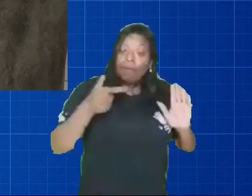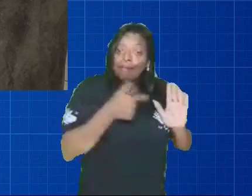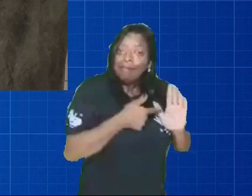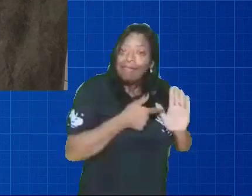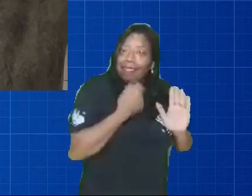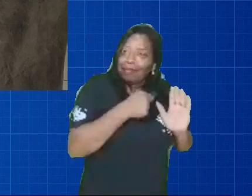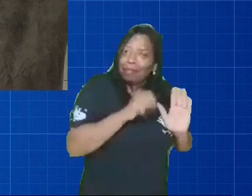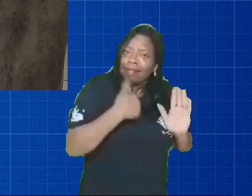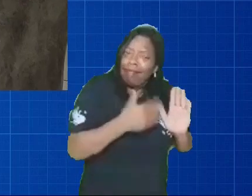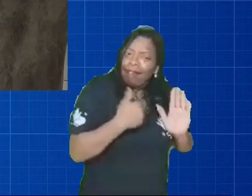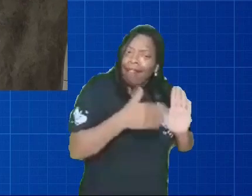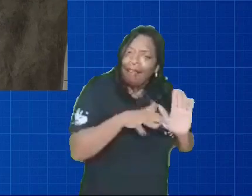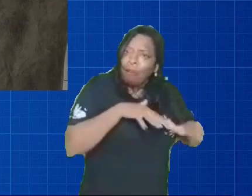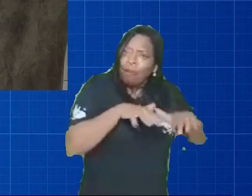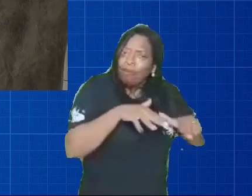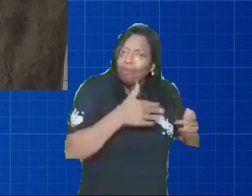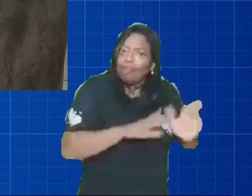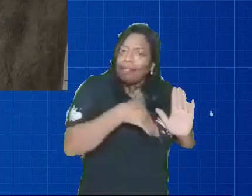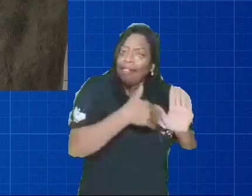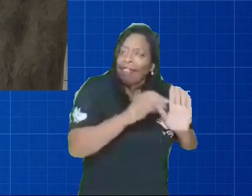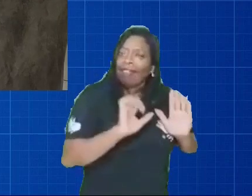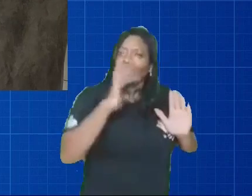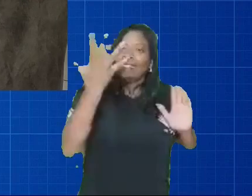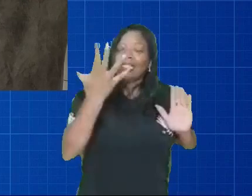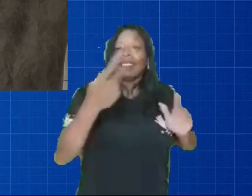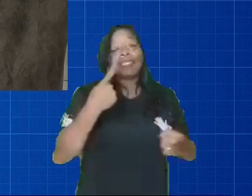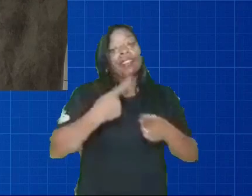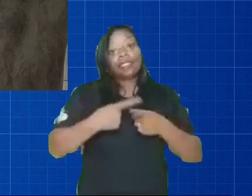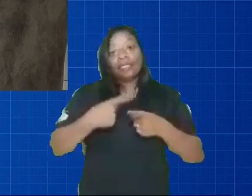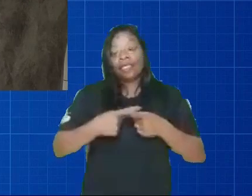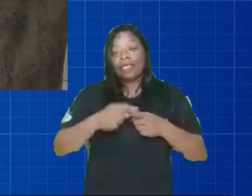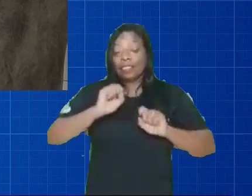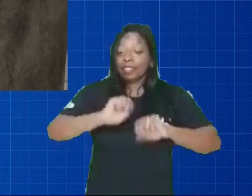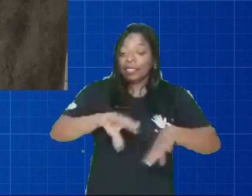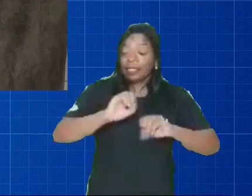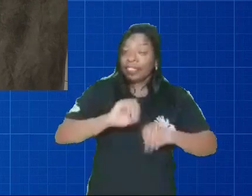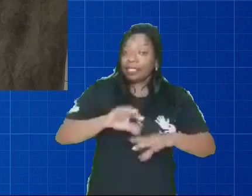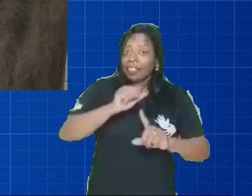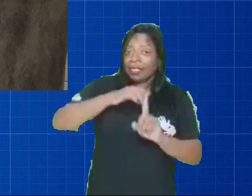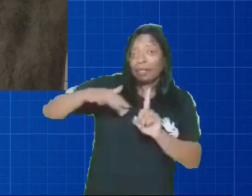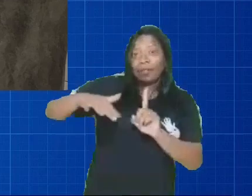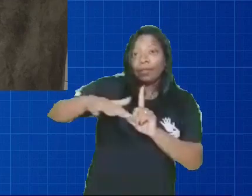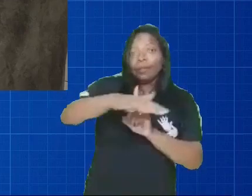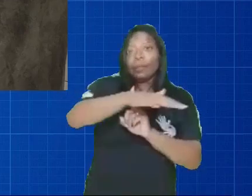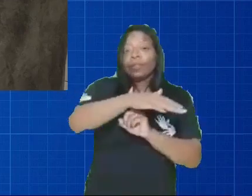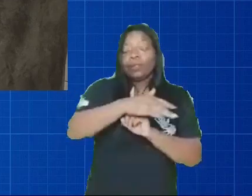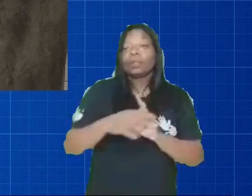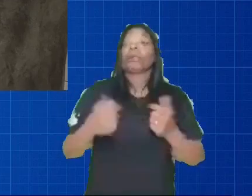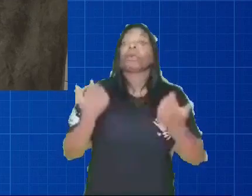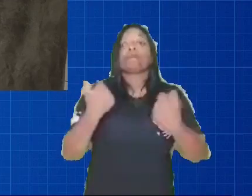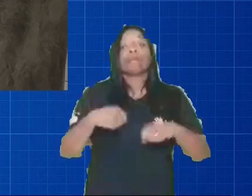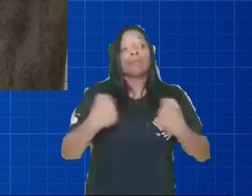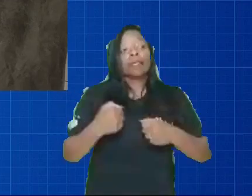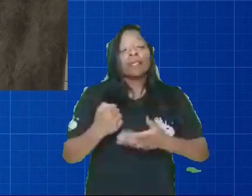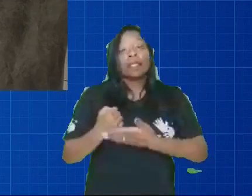Então, a educação ambiental nessa perspectiva e até pelo princípio dela contribui para que, de